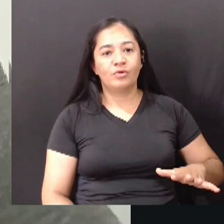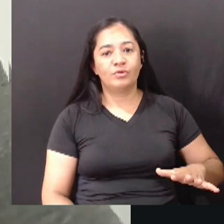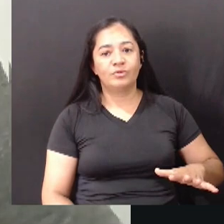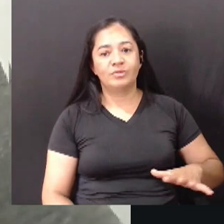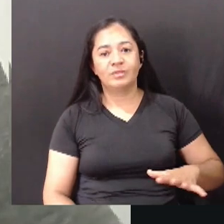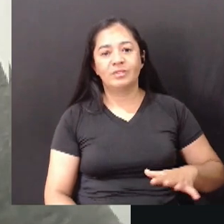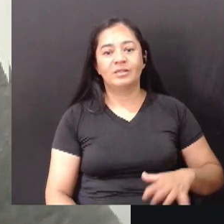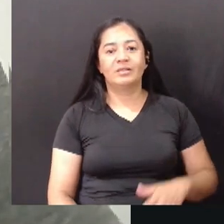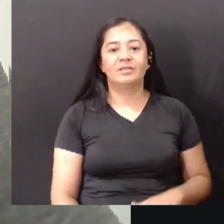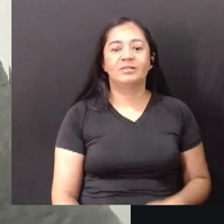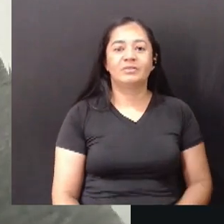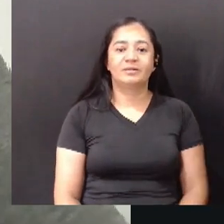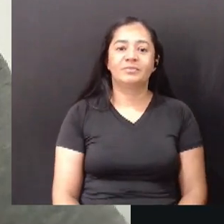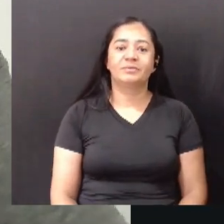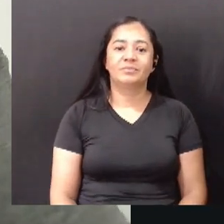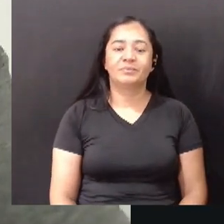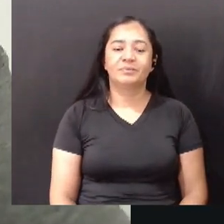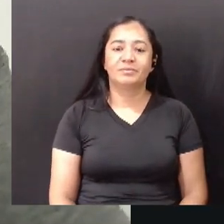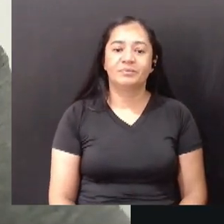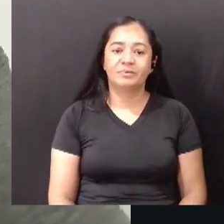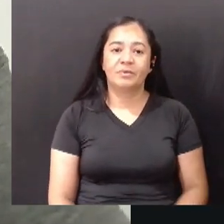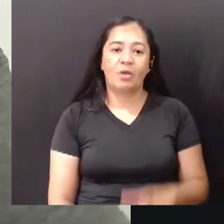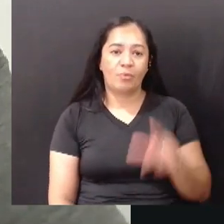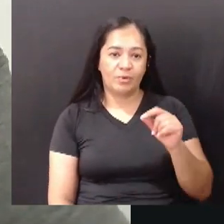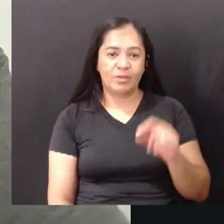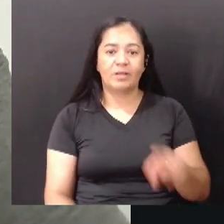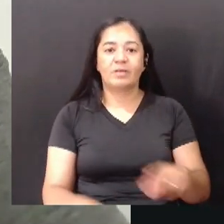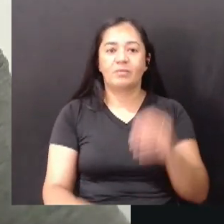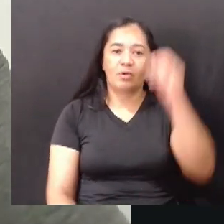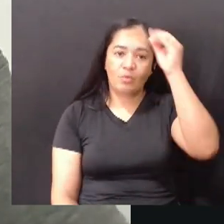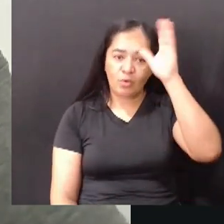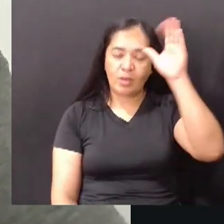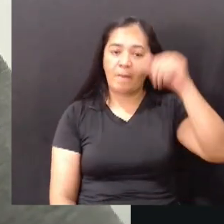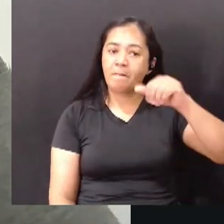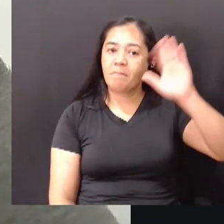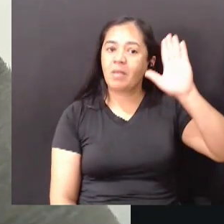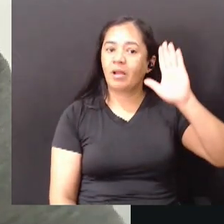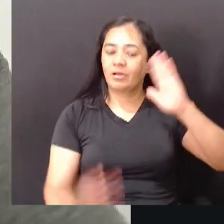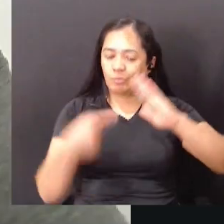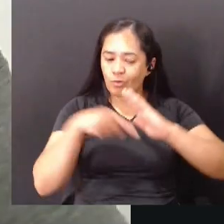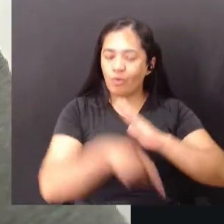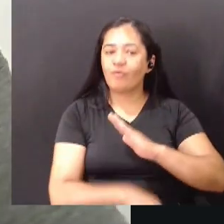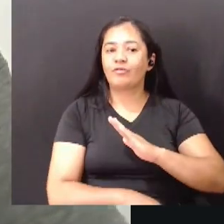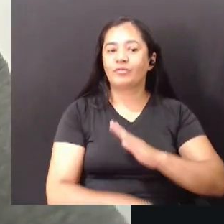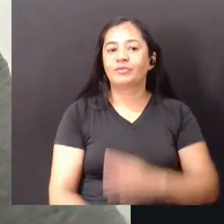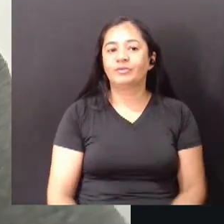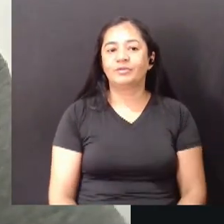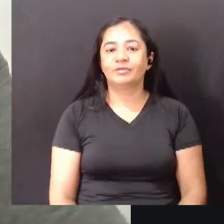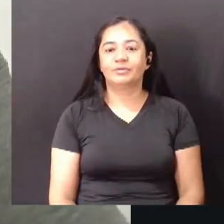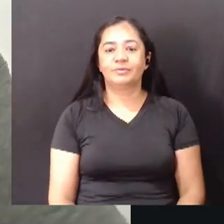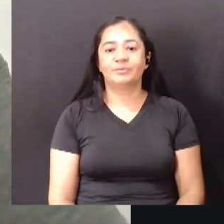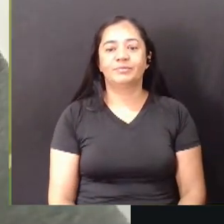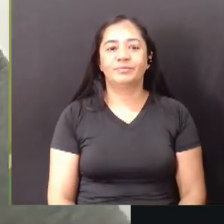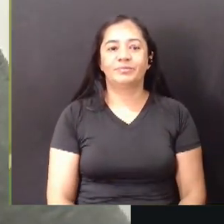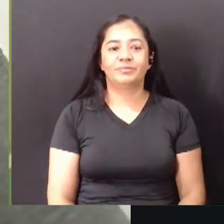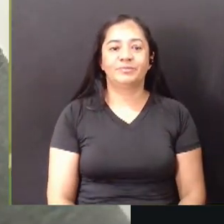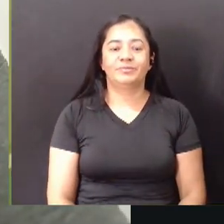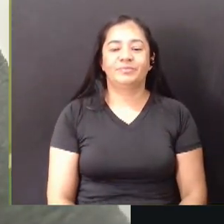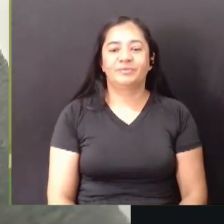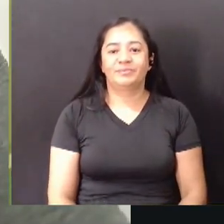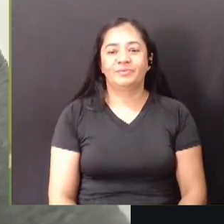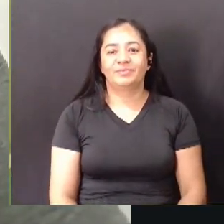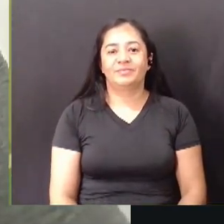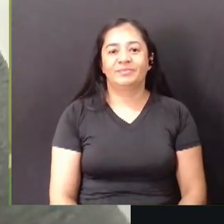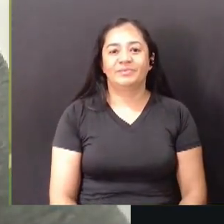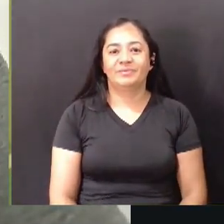a autoguiada não permite. Então, é uma opção para um conhecimento além do que já é liberado aqui para